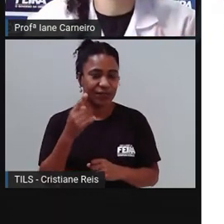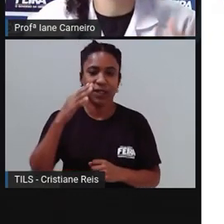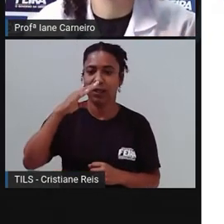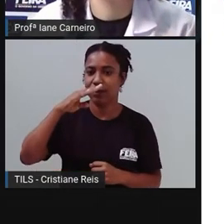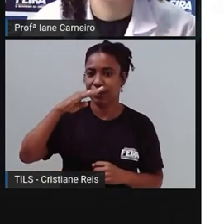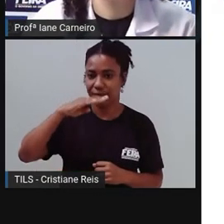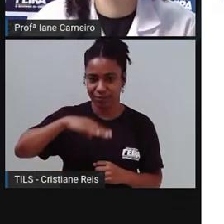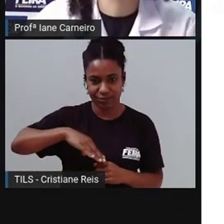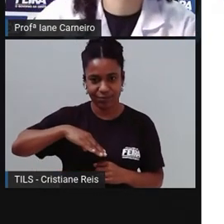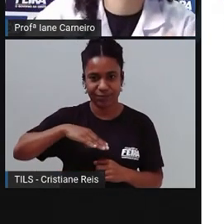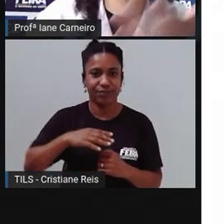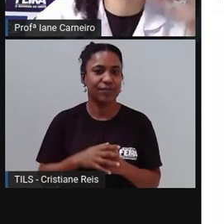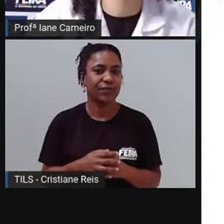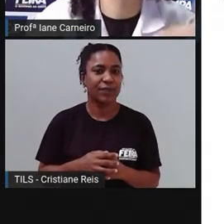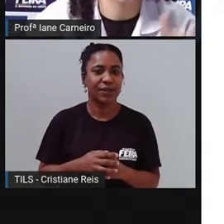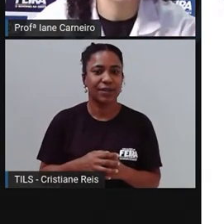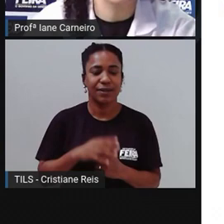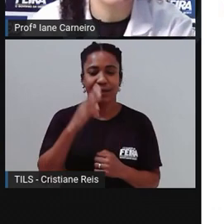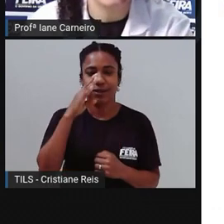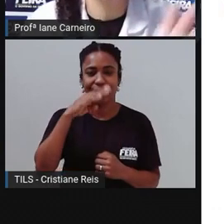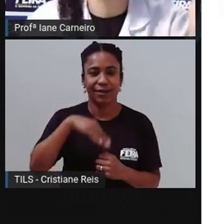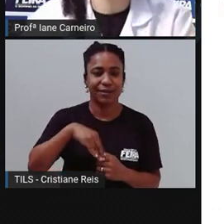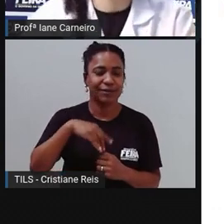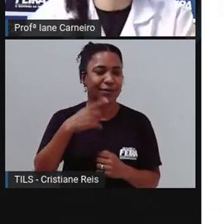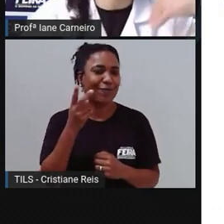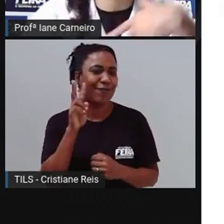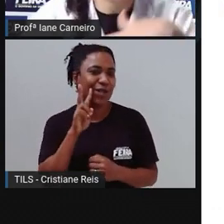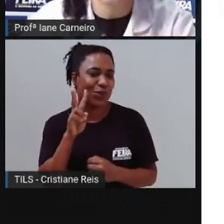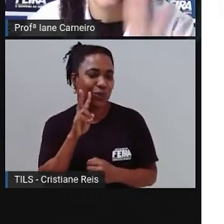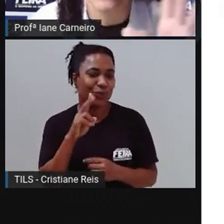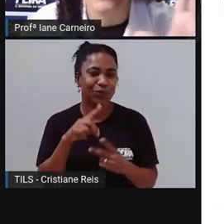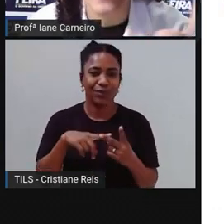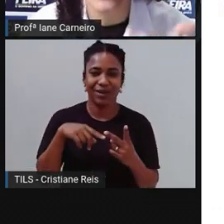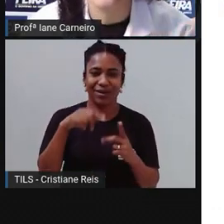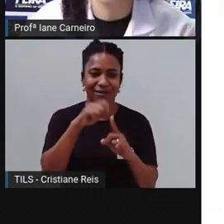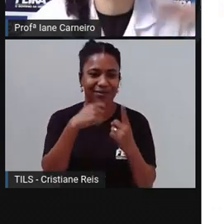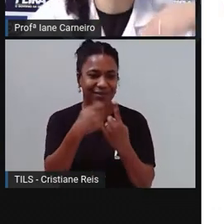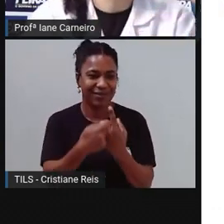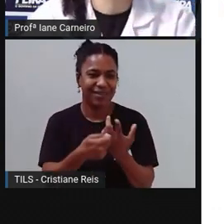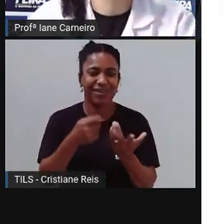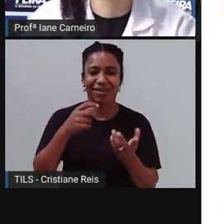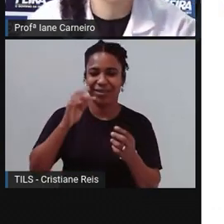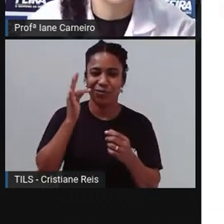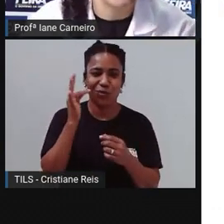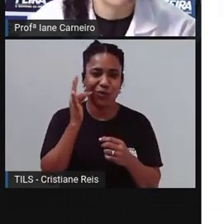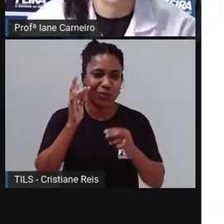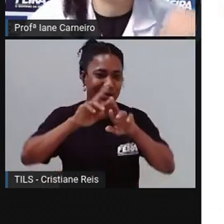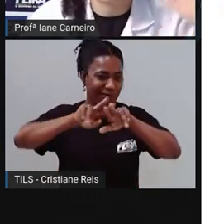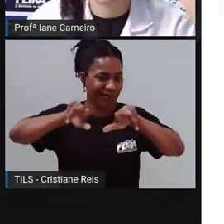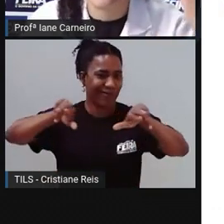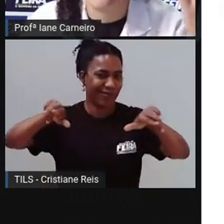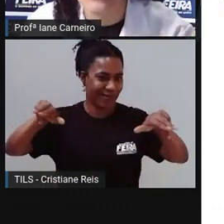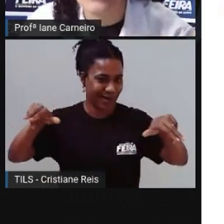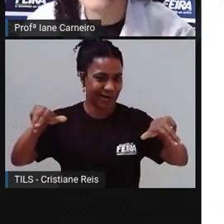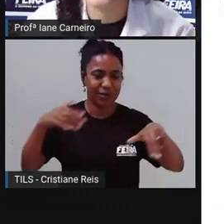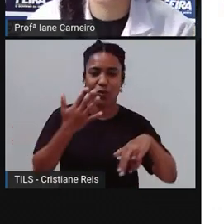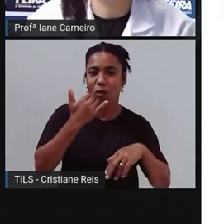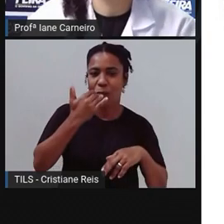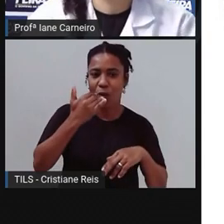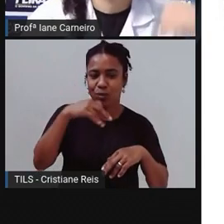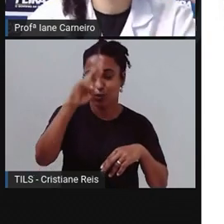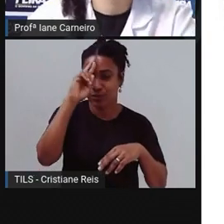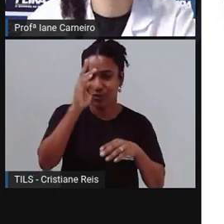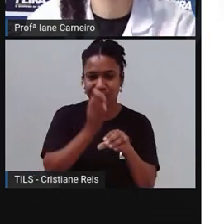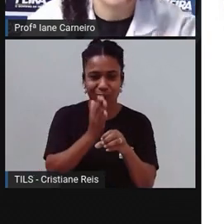a Pro colocou aqui os restos, né, de verduras, as cascas, os legumes que a gente usou para preparar o almoço,